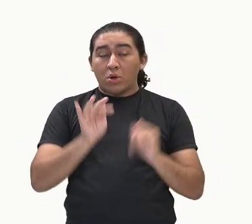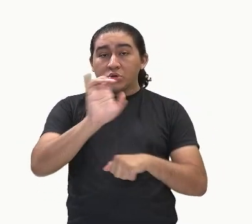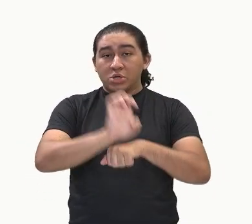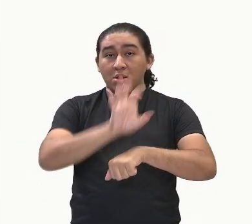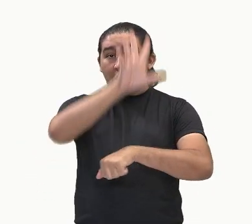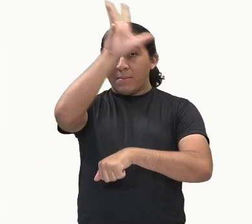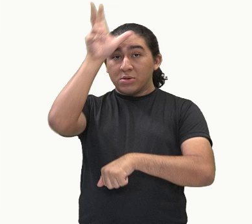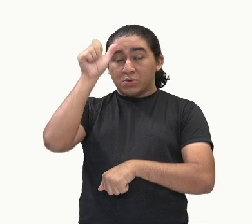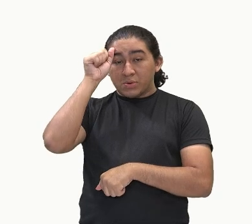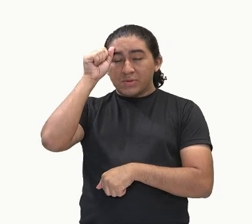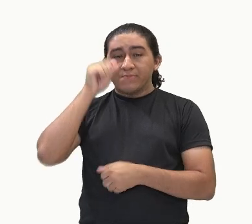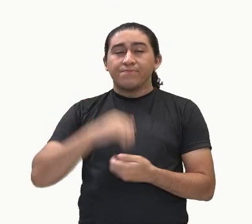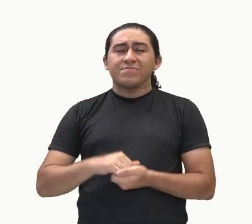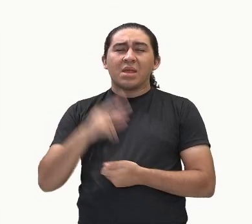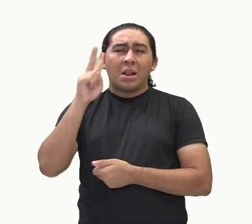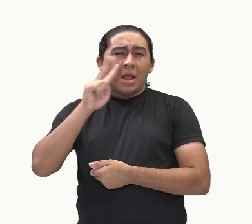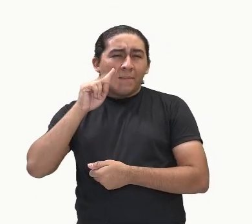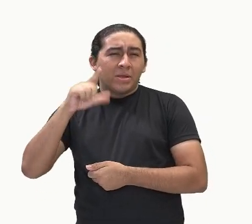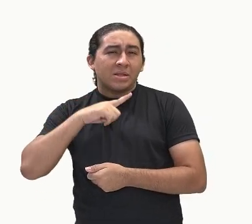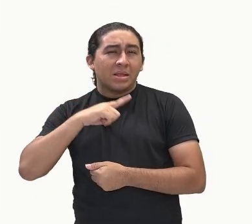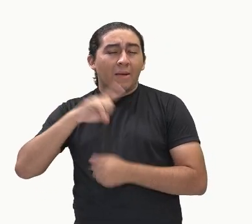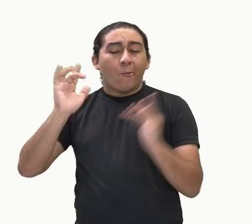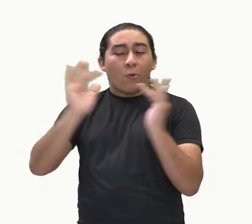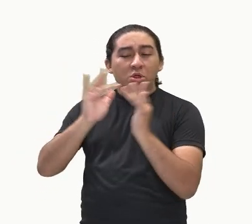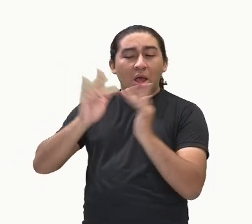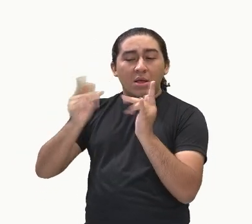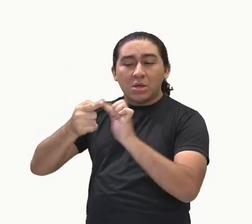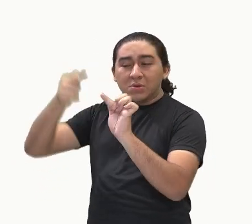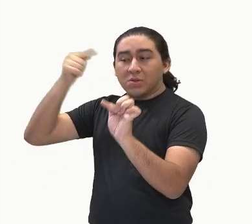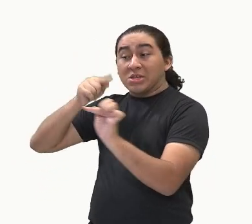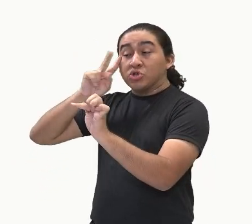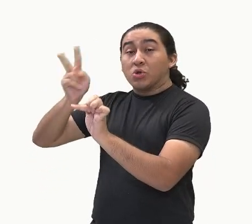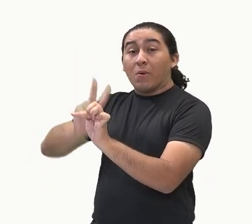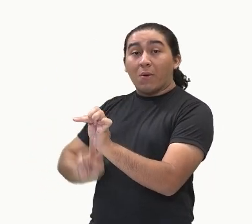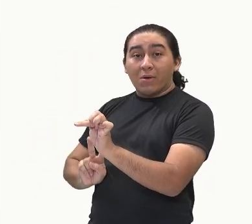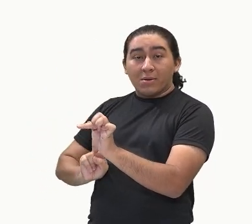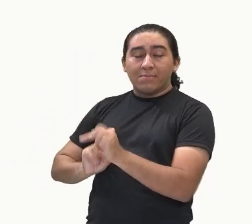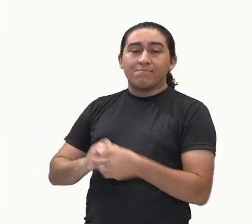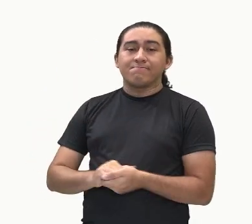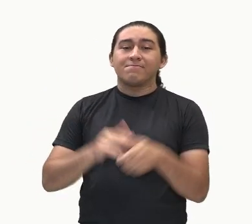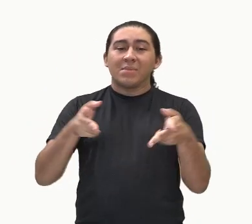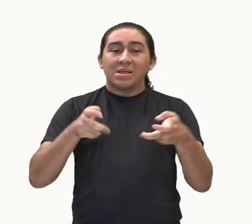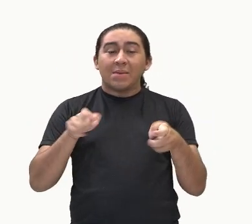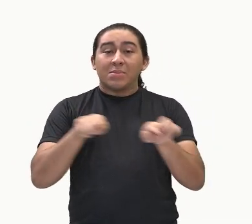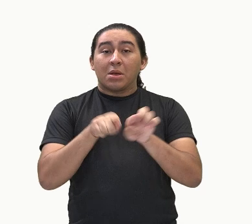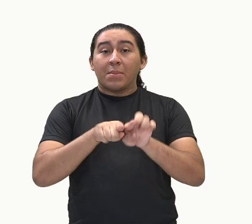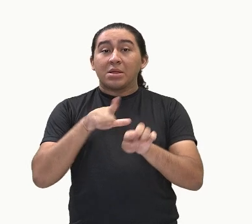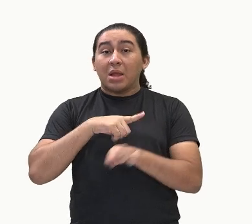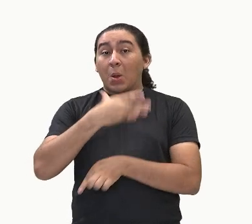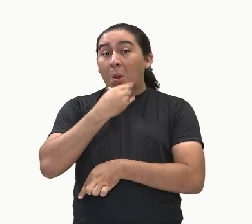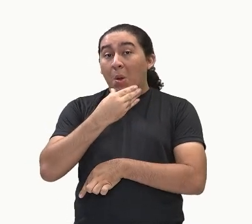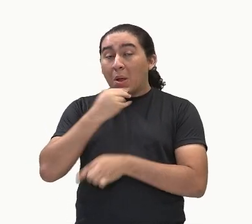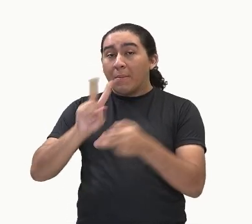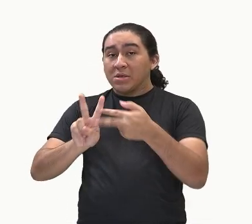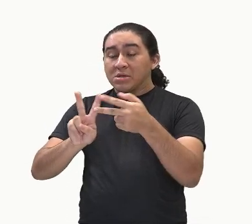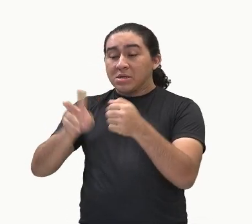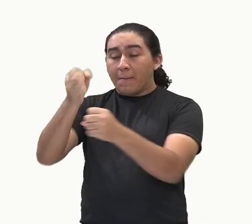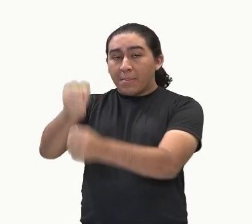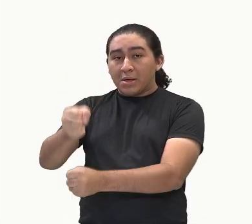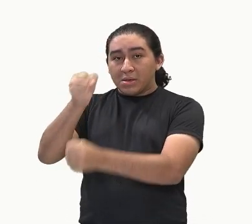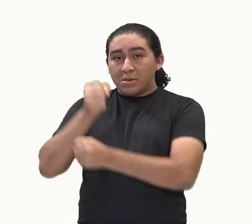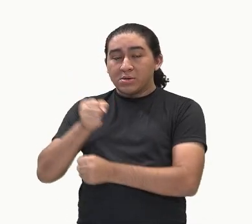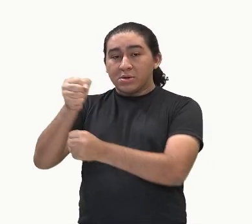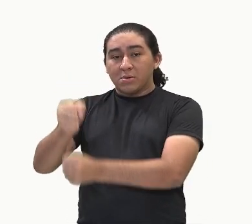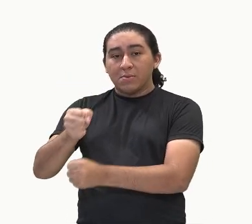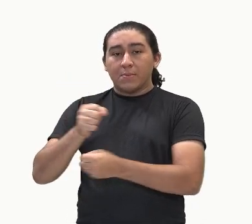vocês de trazer esse resgate ancestral? Percebem aí a presença do pajé. O pajé é